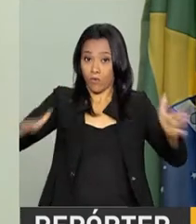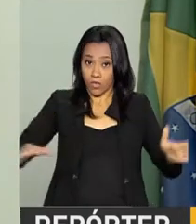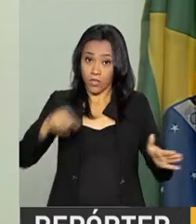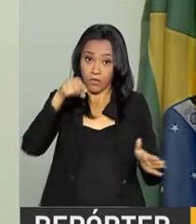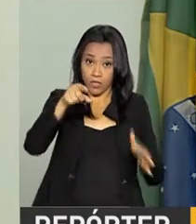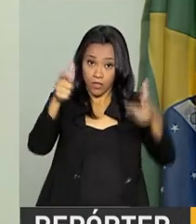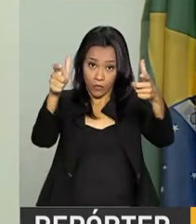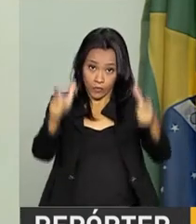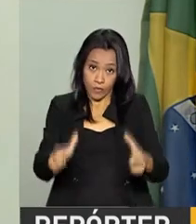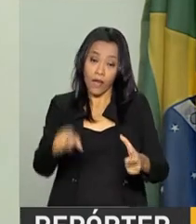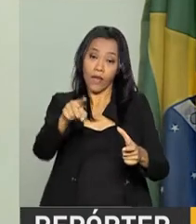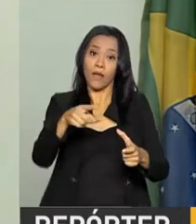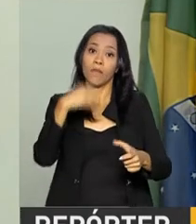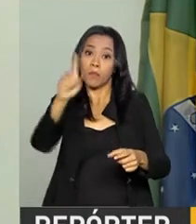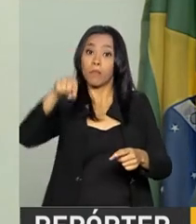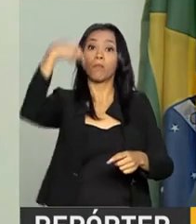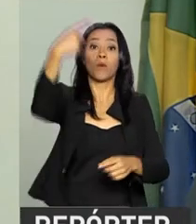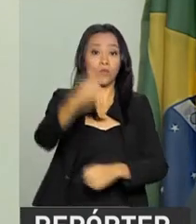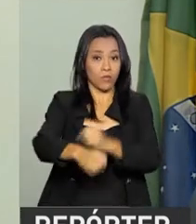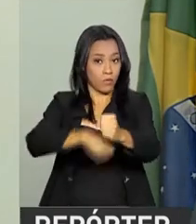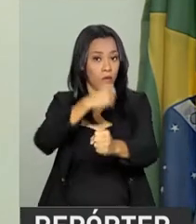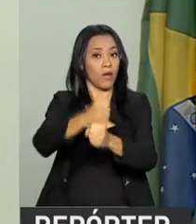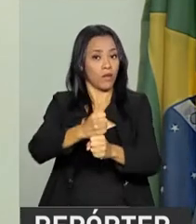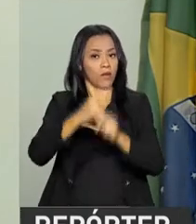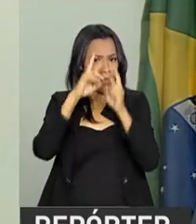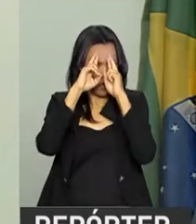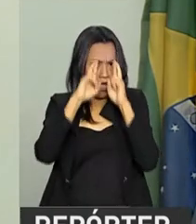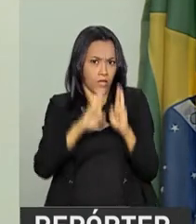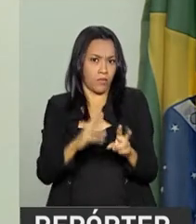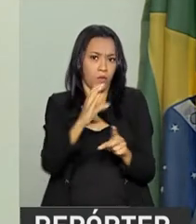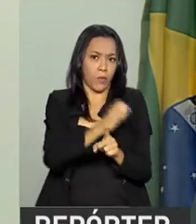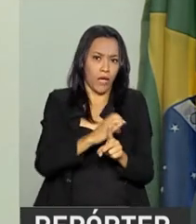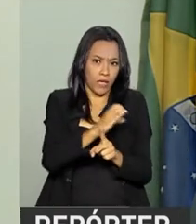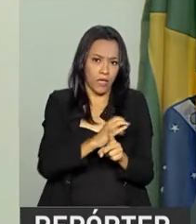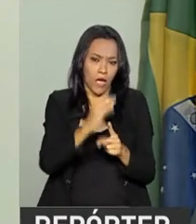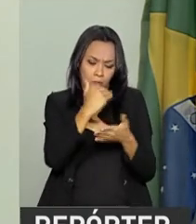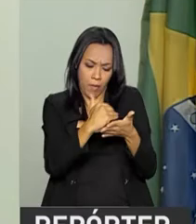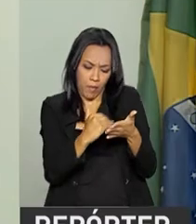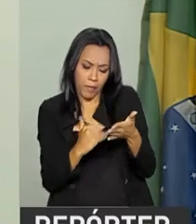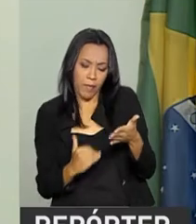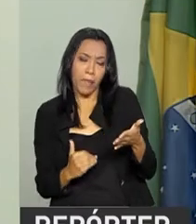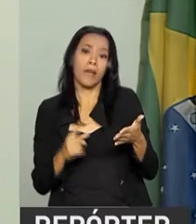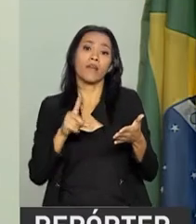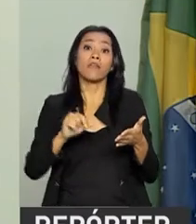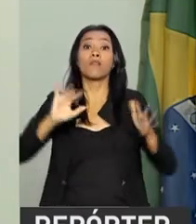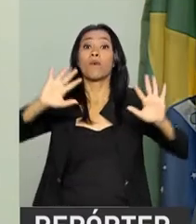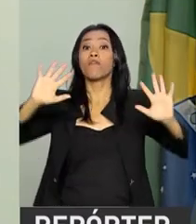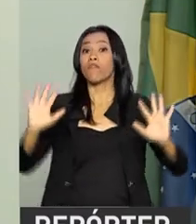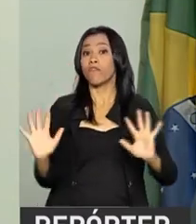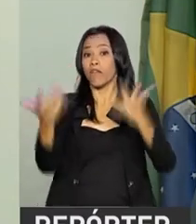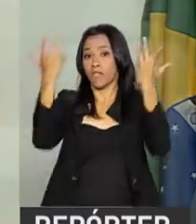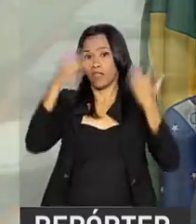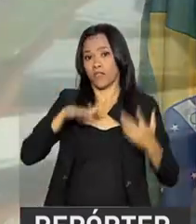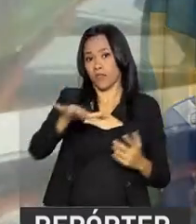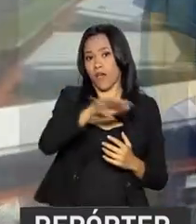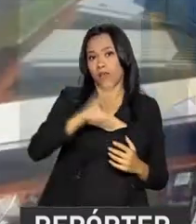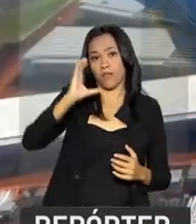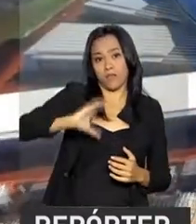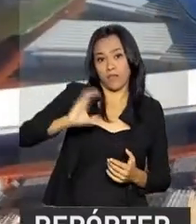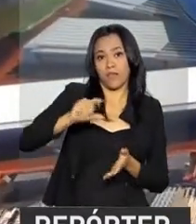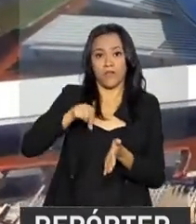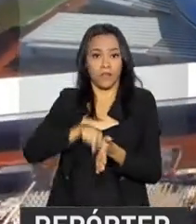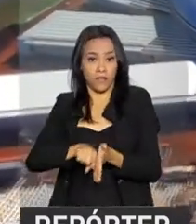O cronograma tem sido mantido. E será uma grande festa da ciência brasileira essa inauguração. E após a inauguração, um